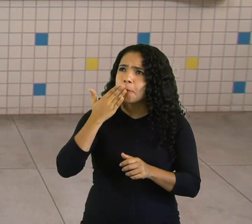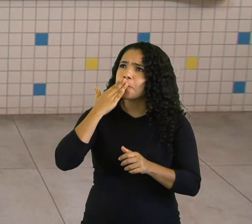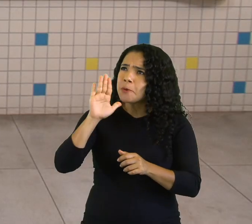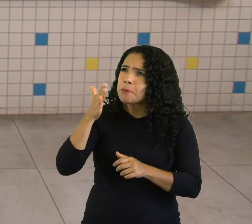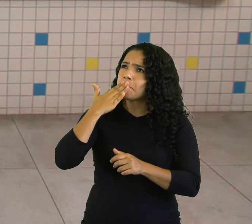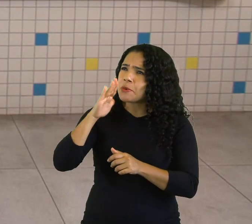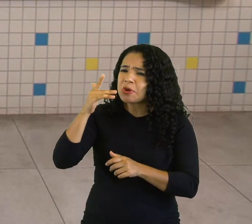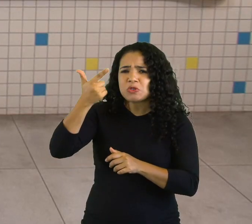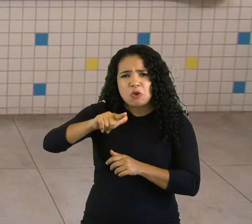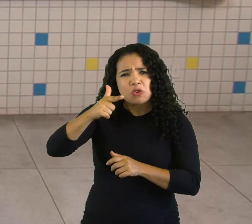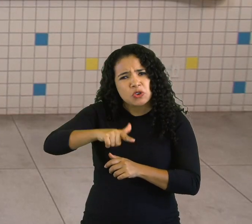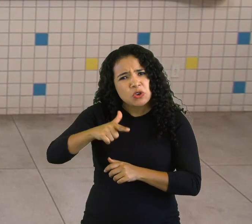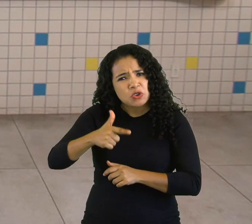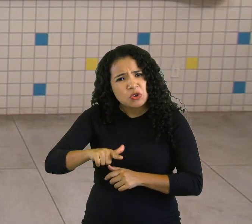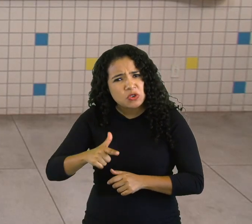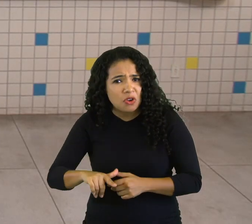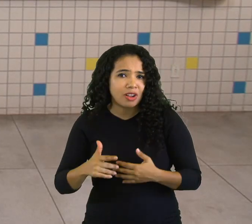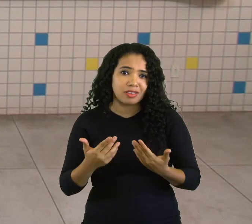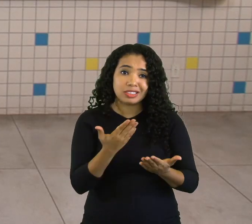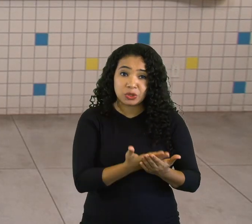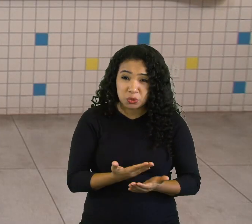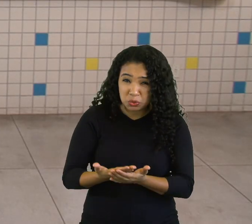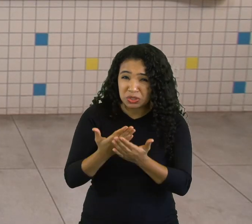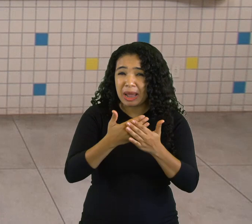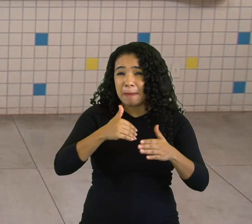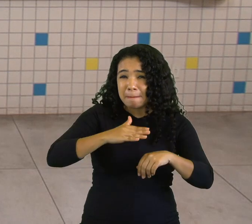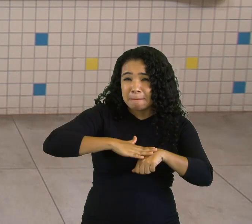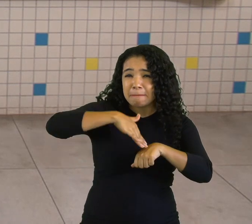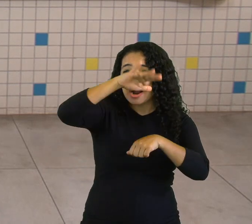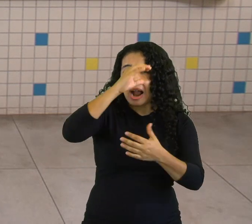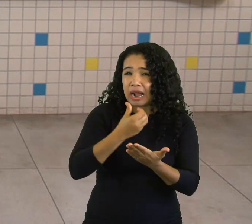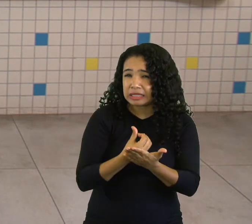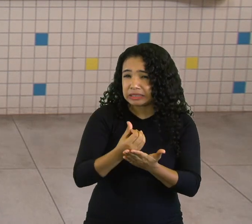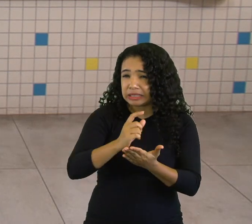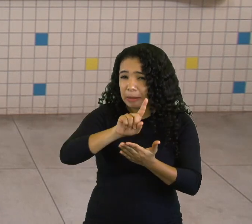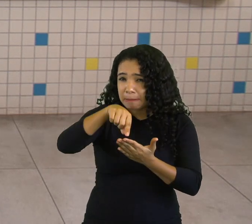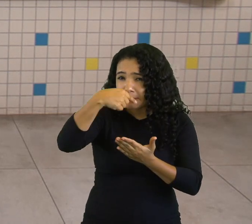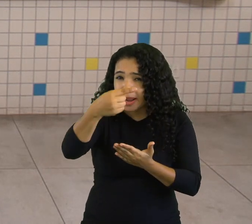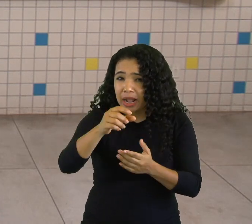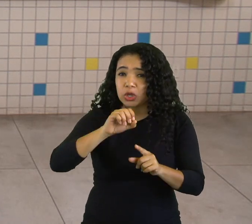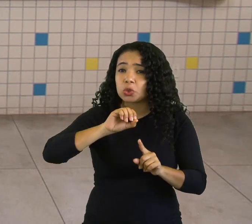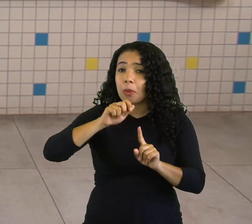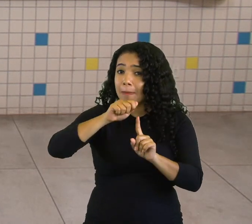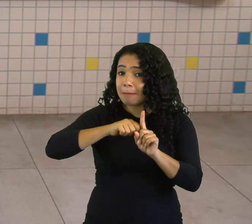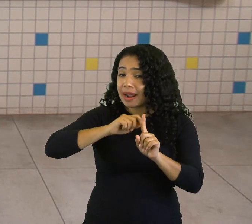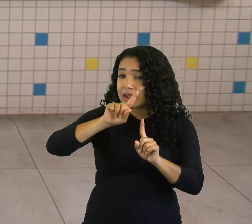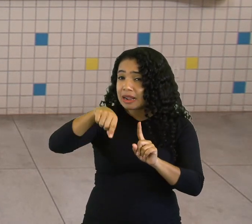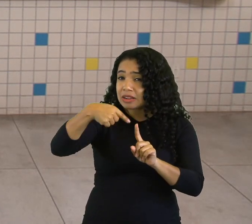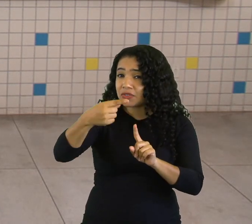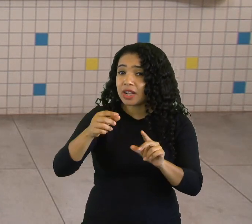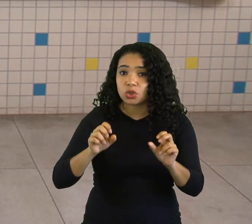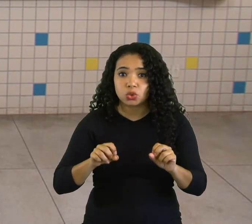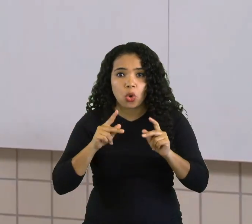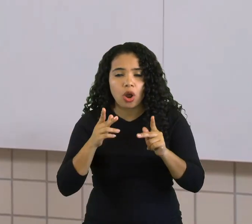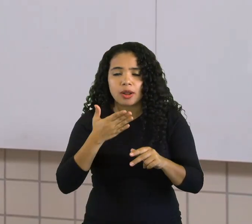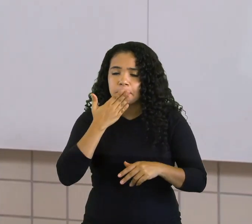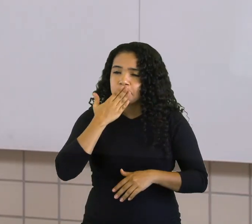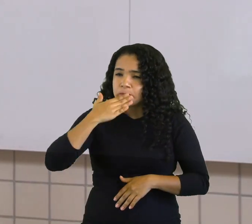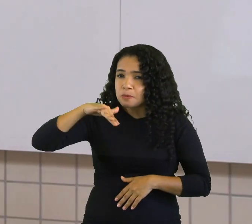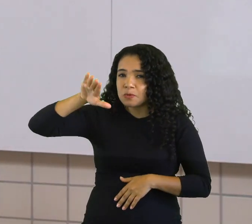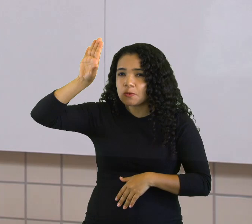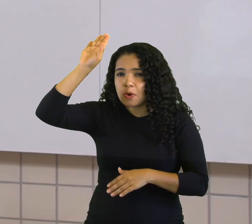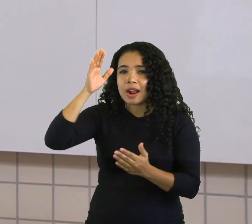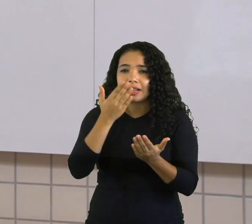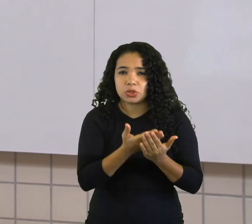essa promessa, digamos assim, que vai estudar mais no próximo semestre ou no próximo mês, ok, guys? Então, eu prometo estudar mais